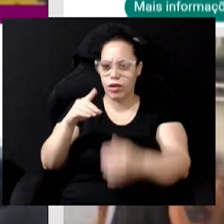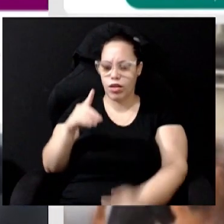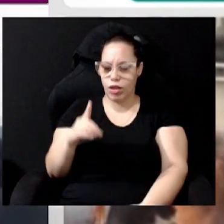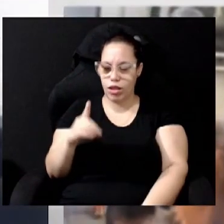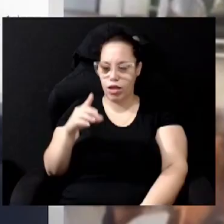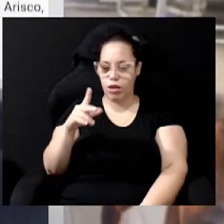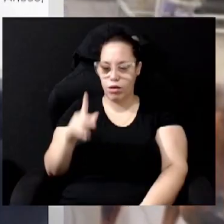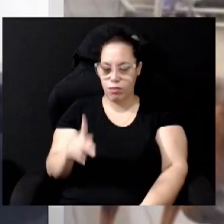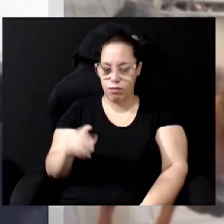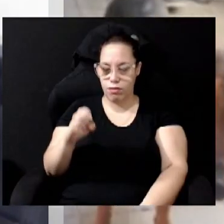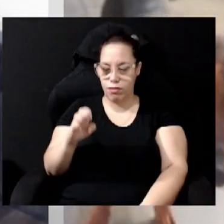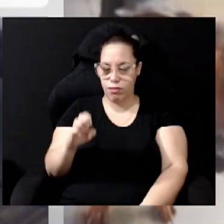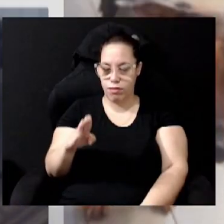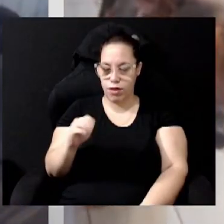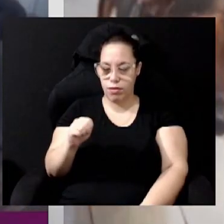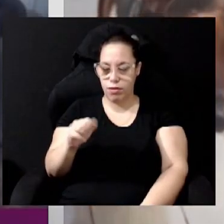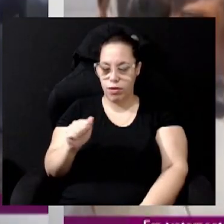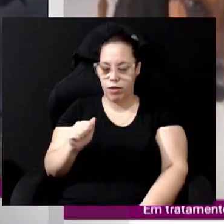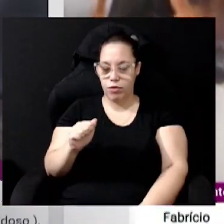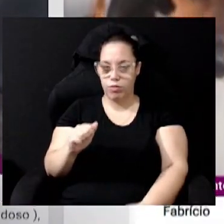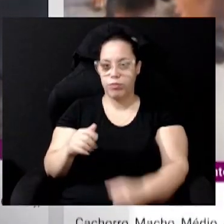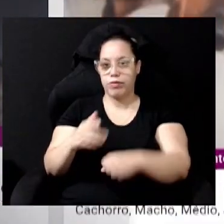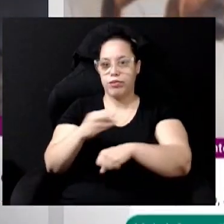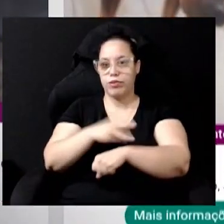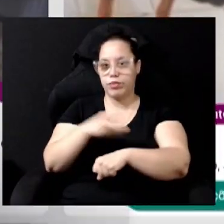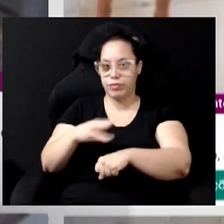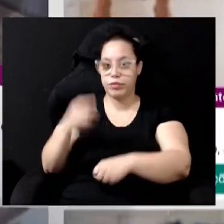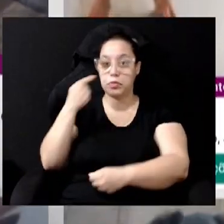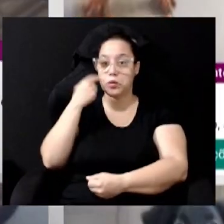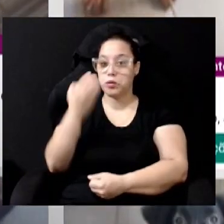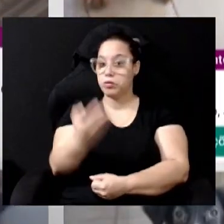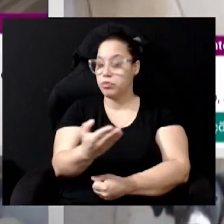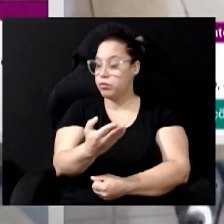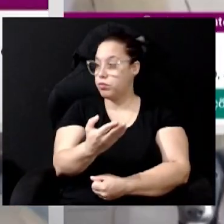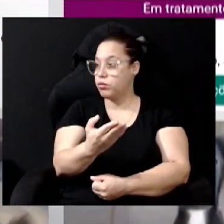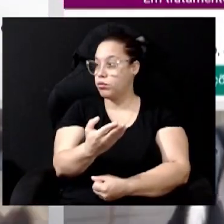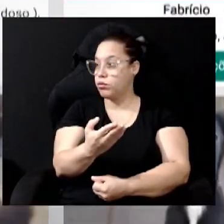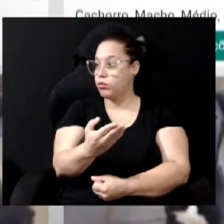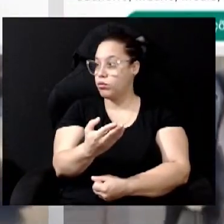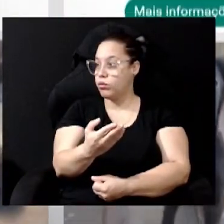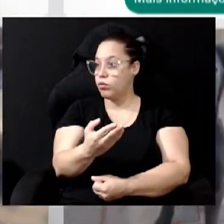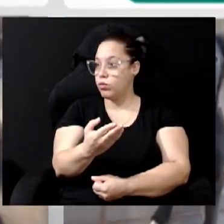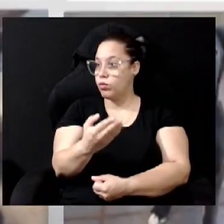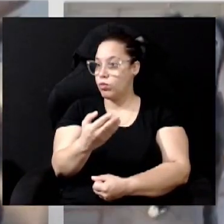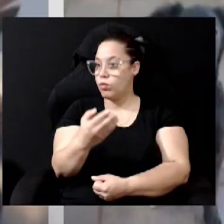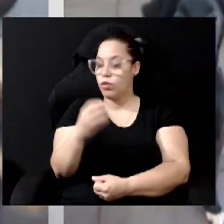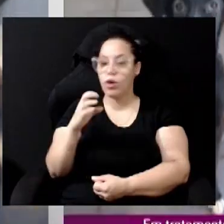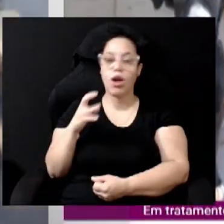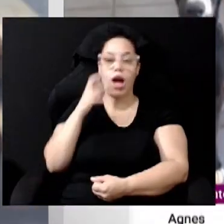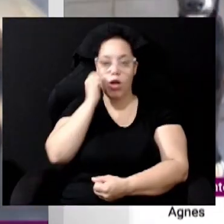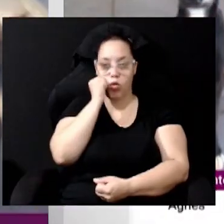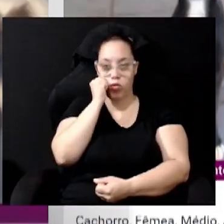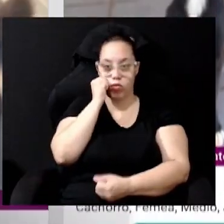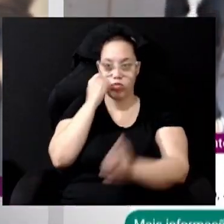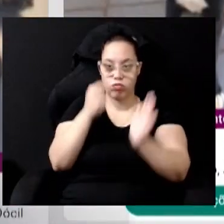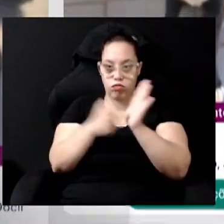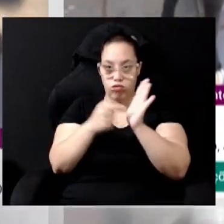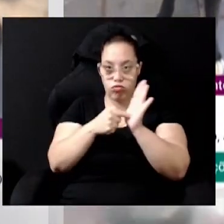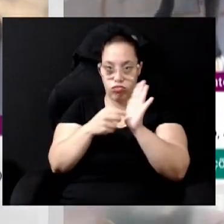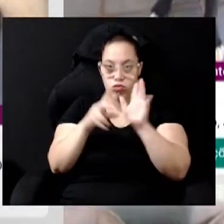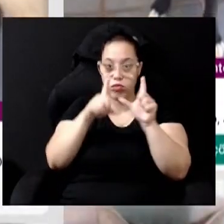só se conectar ao portal Animal de Campinas, clicar no ícone Adoção e acessar as